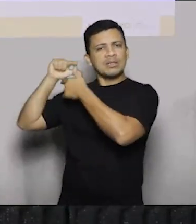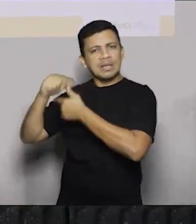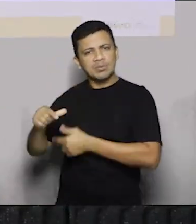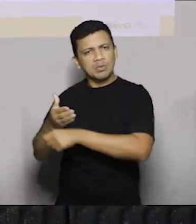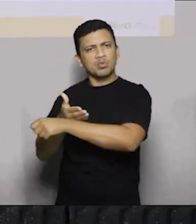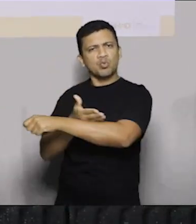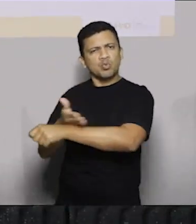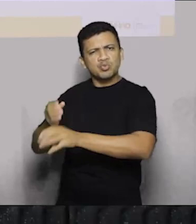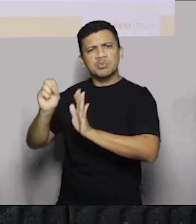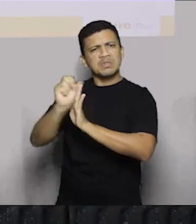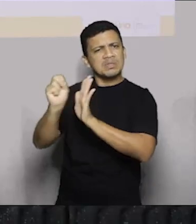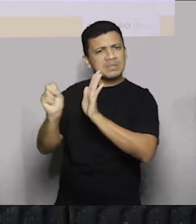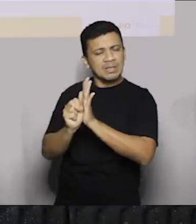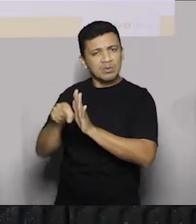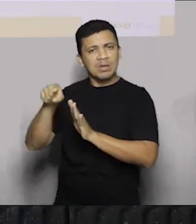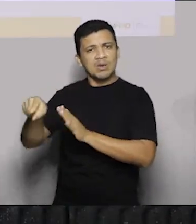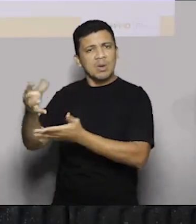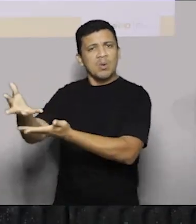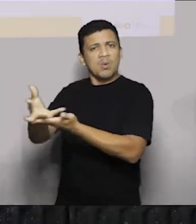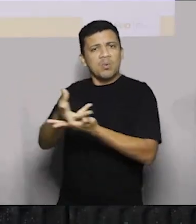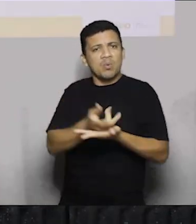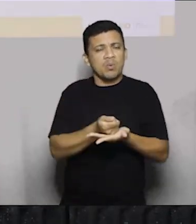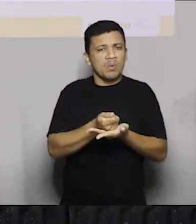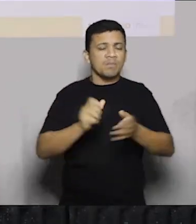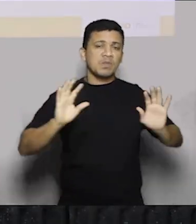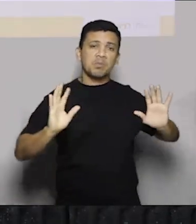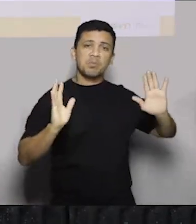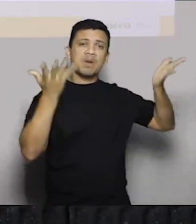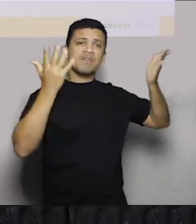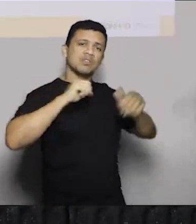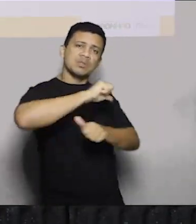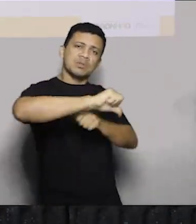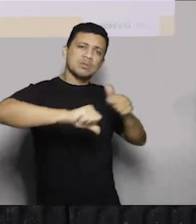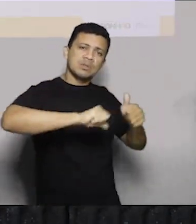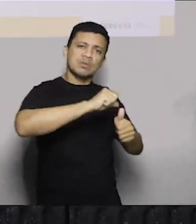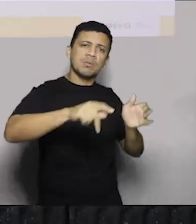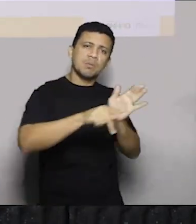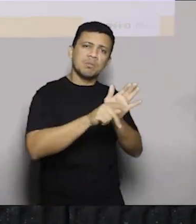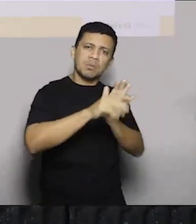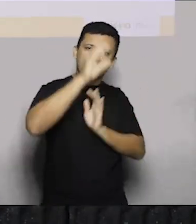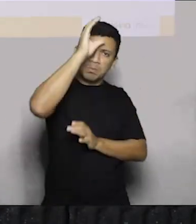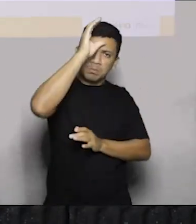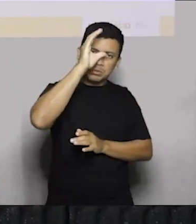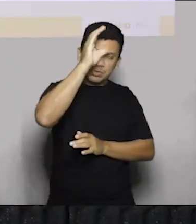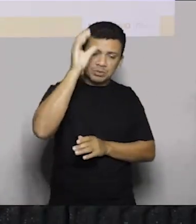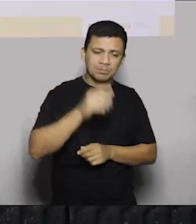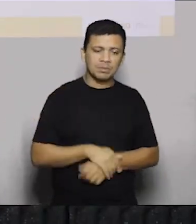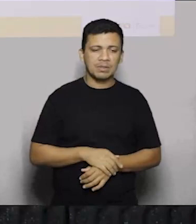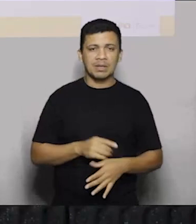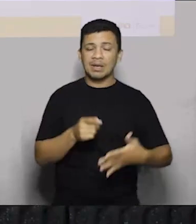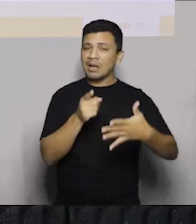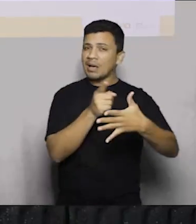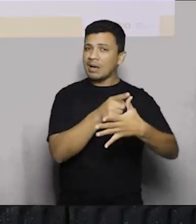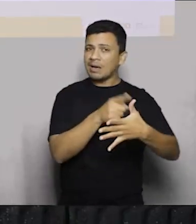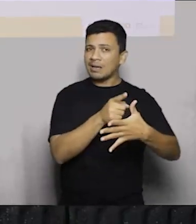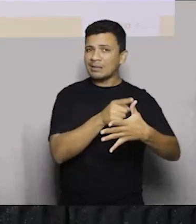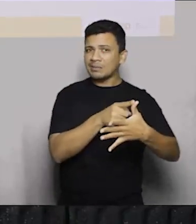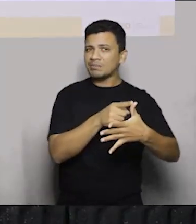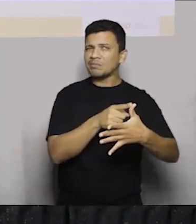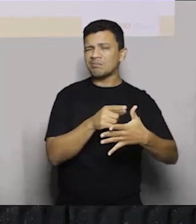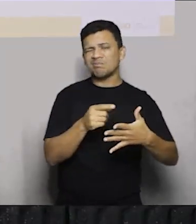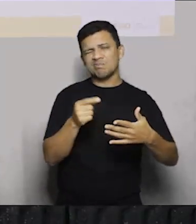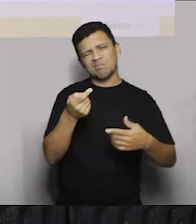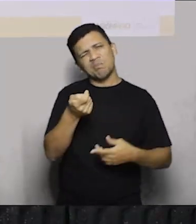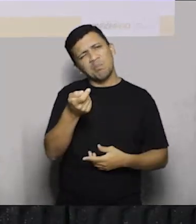costumeiras seculares, para uma festa que se tornou cristã, que é a festa de São João. Então a letra A, ela tem um pouco a ver com o